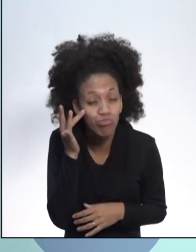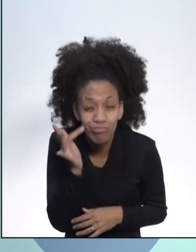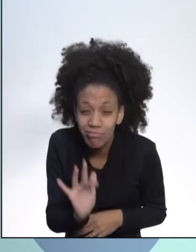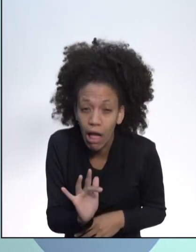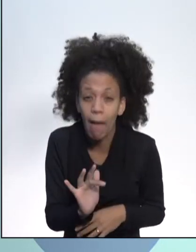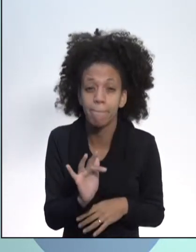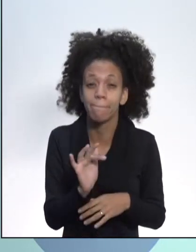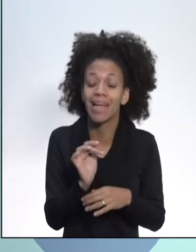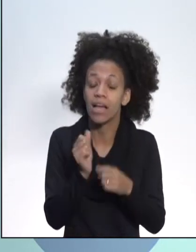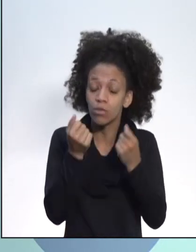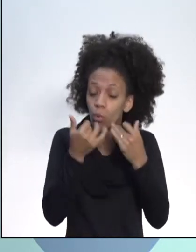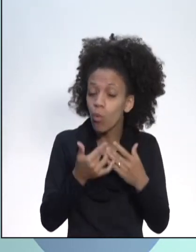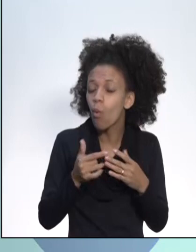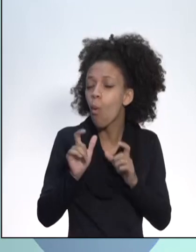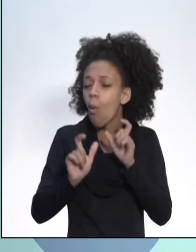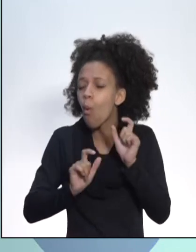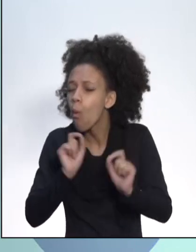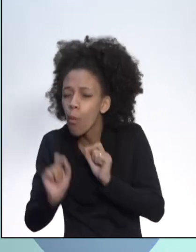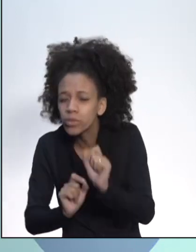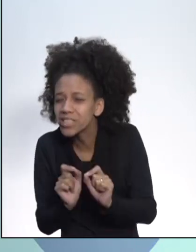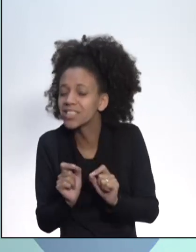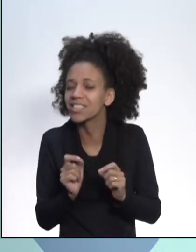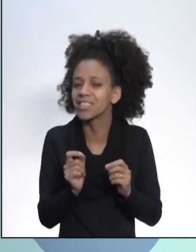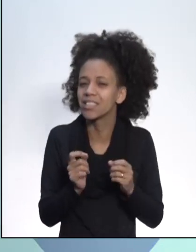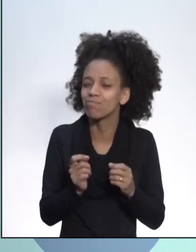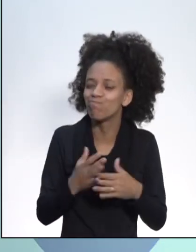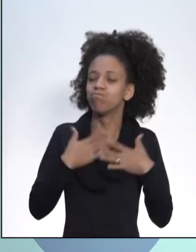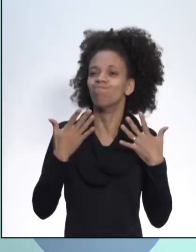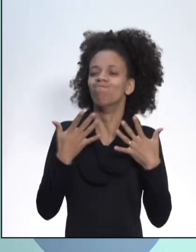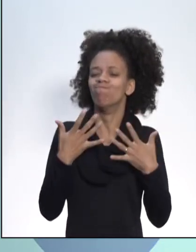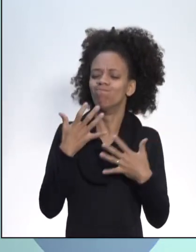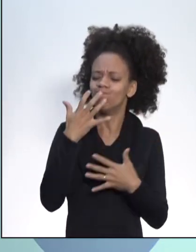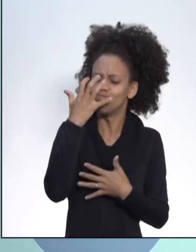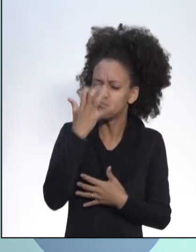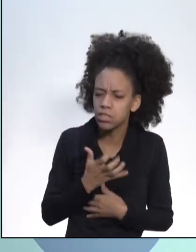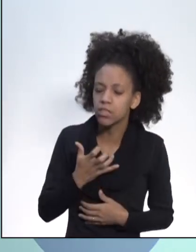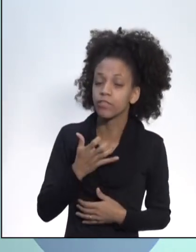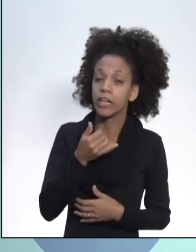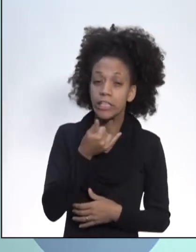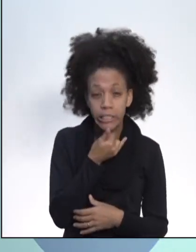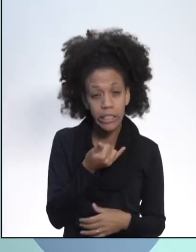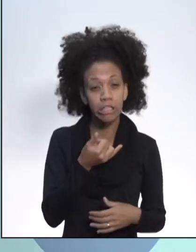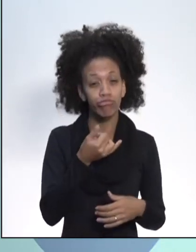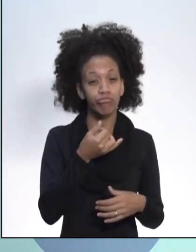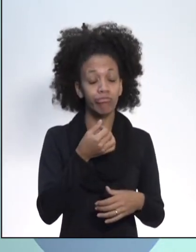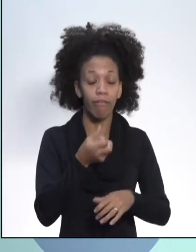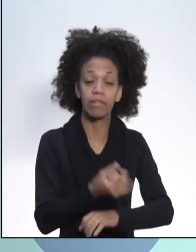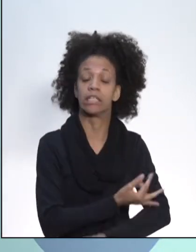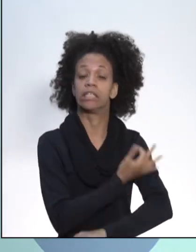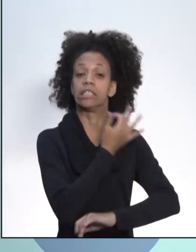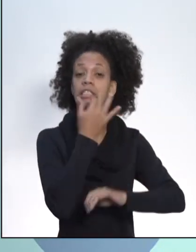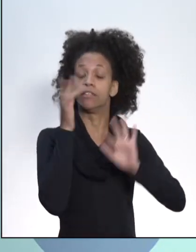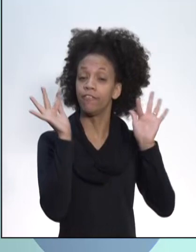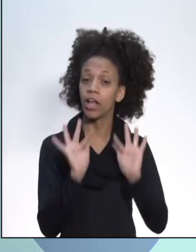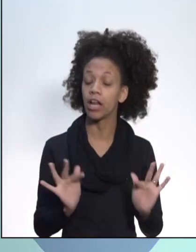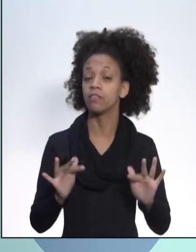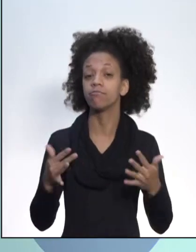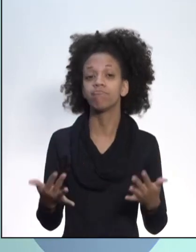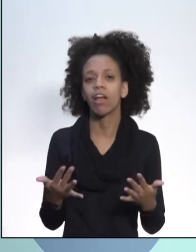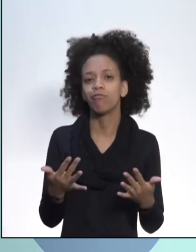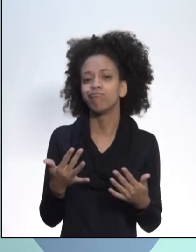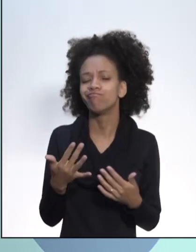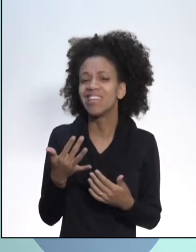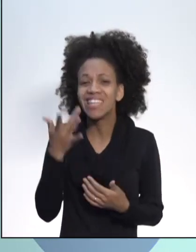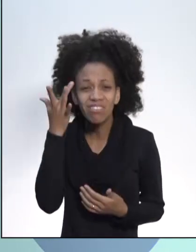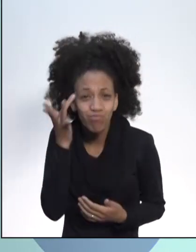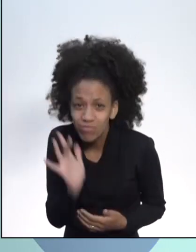nos prejudica, o que nos faz feliz, a gente não consegue conversar com algumas pessoas. Se a gente está passando